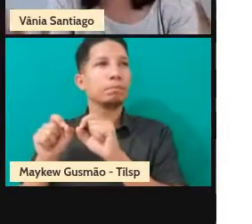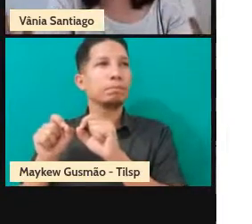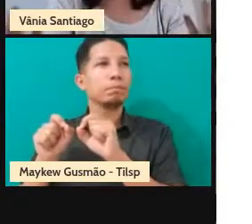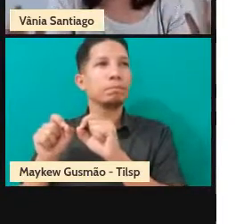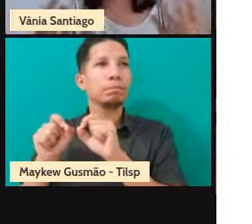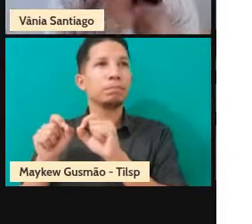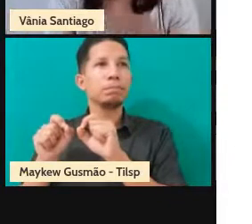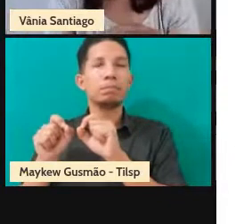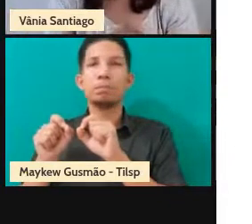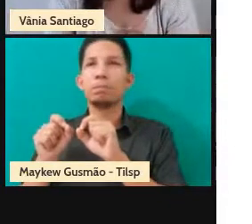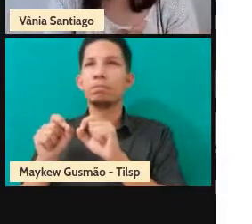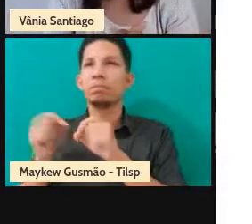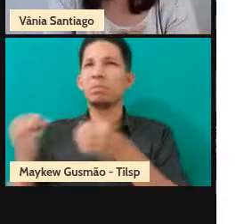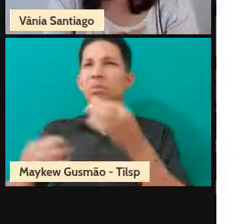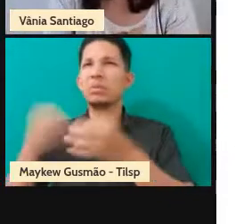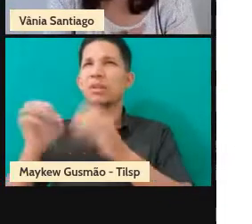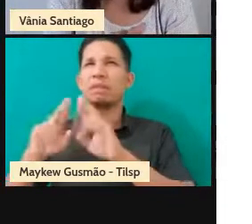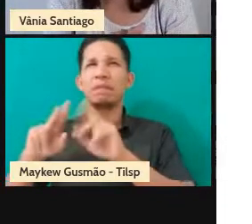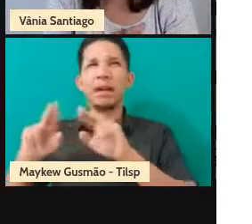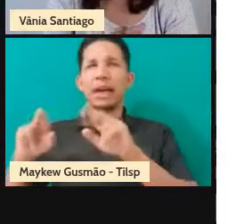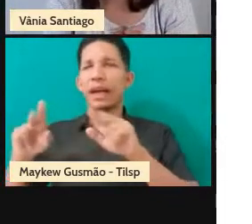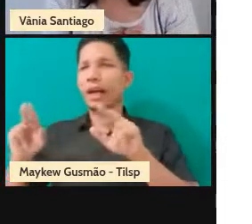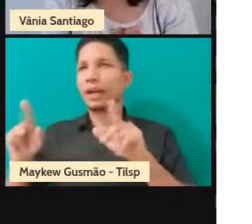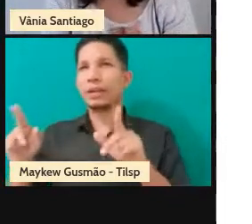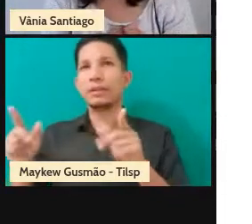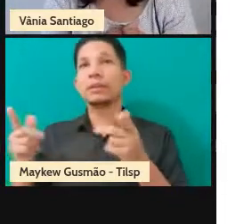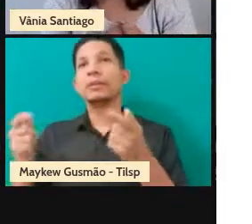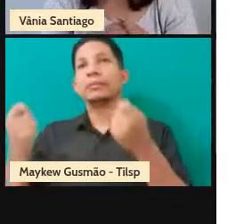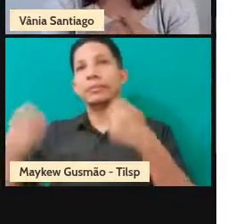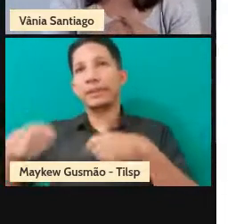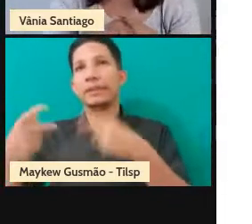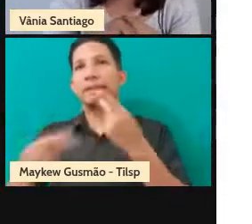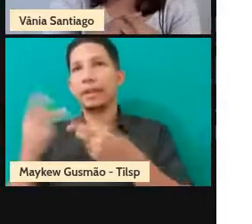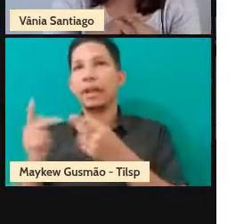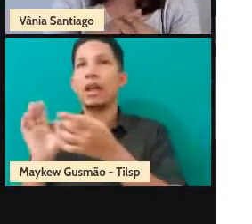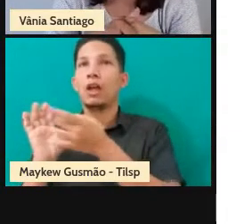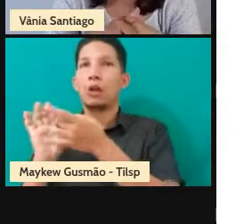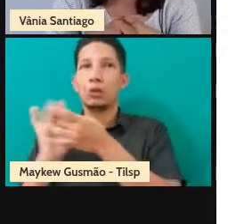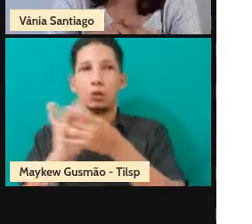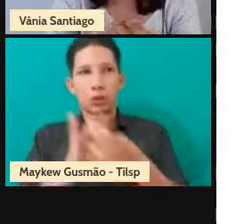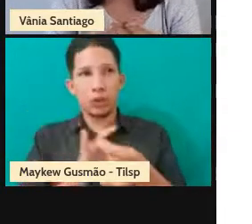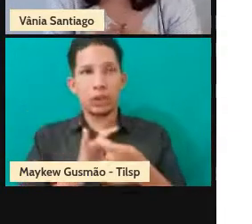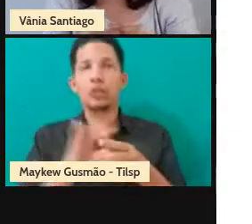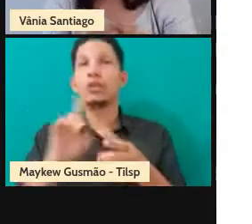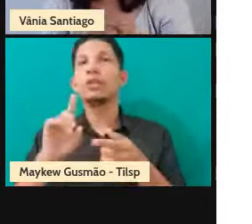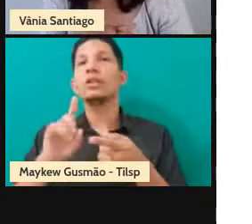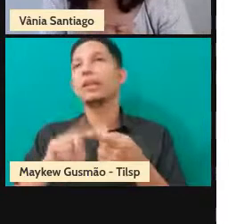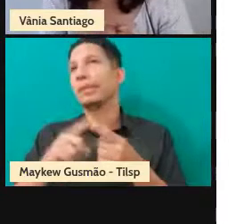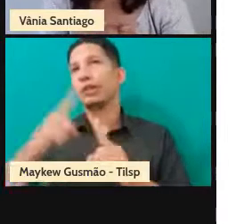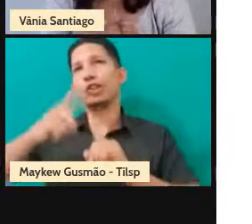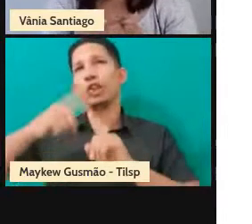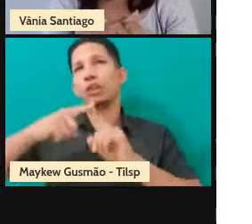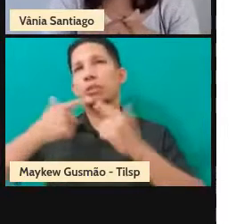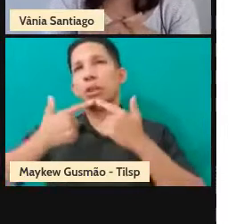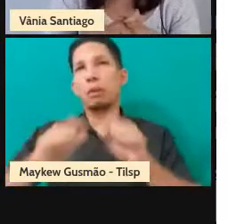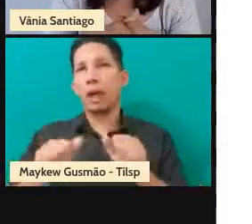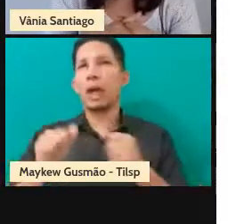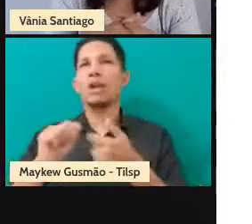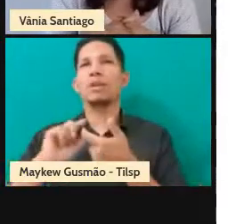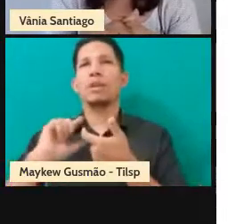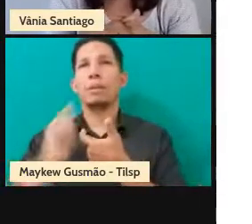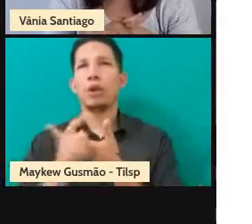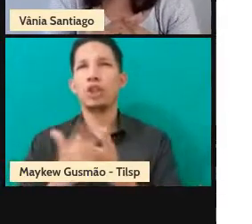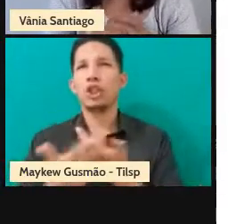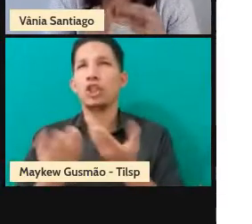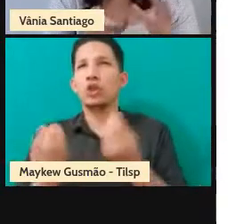vários comentários, também com a necessidade de dizer do contexto e de dizer do tipo de linguagem, de terminologia, de como